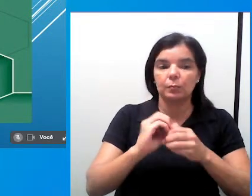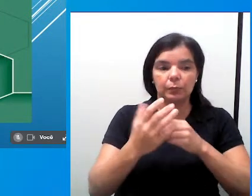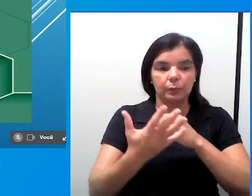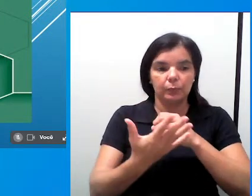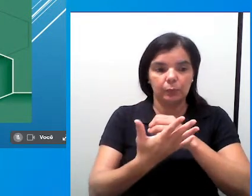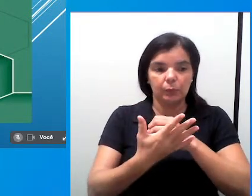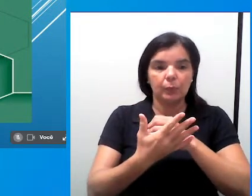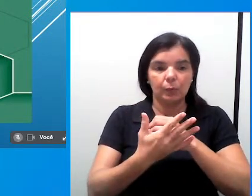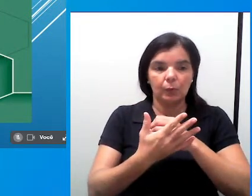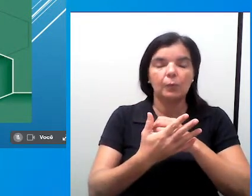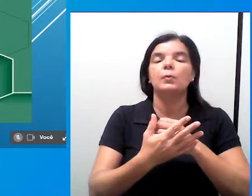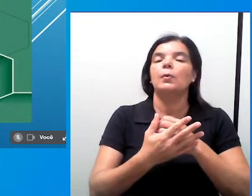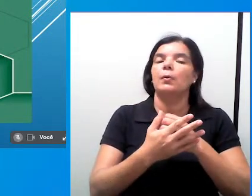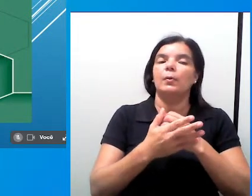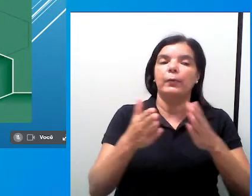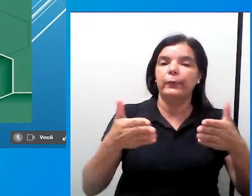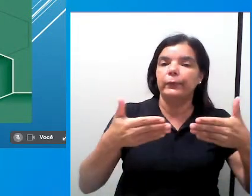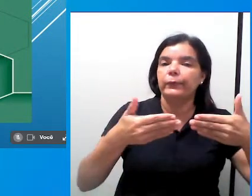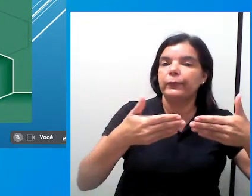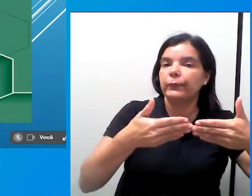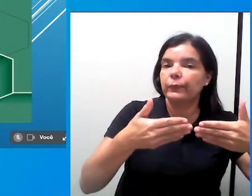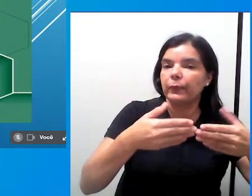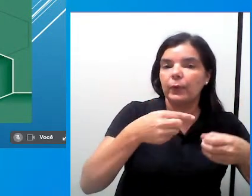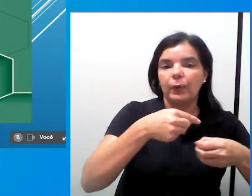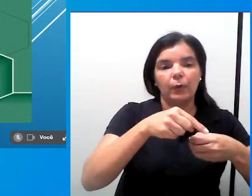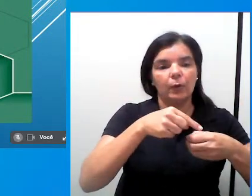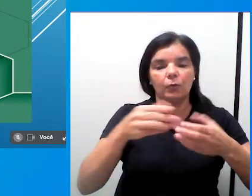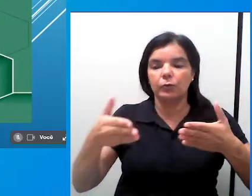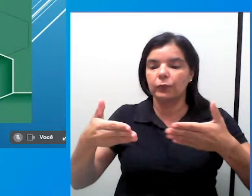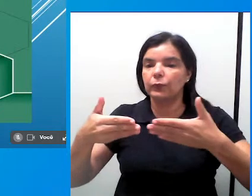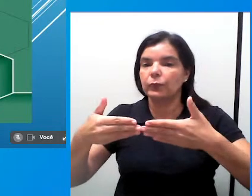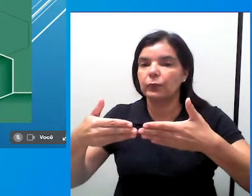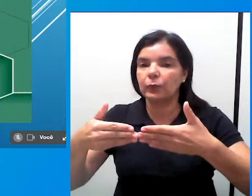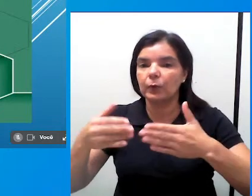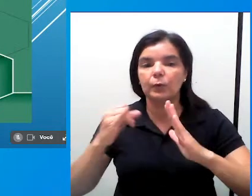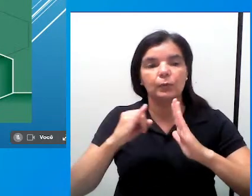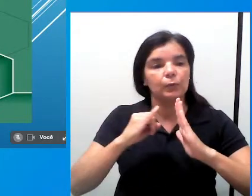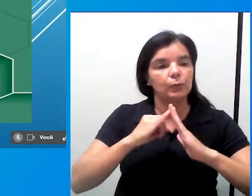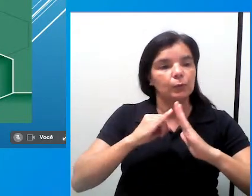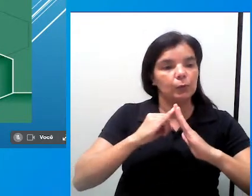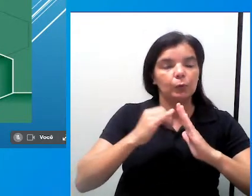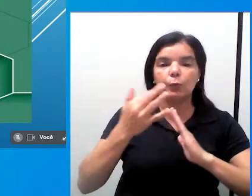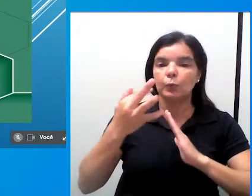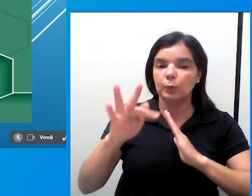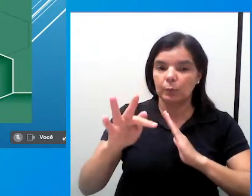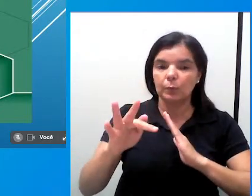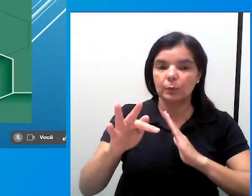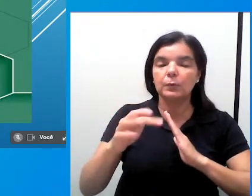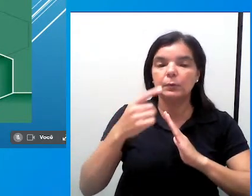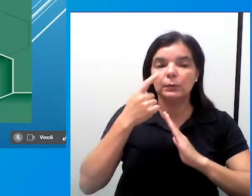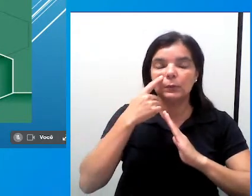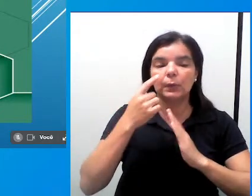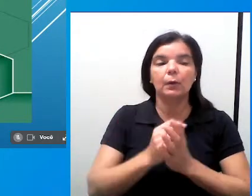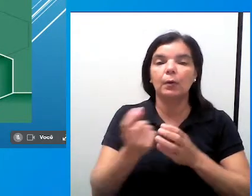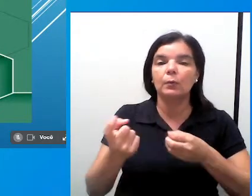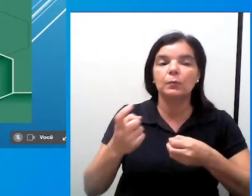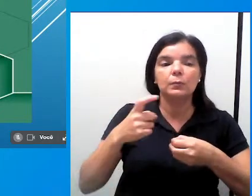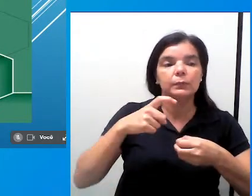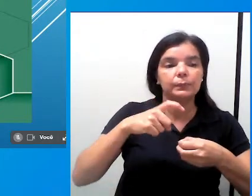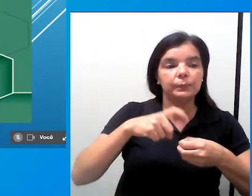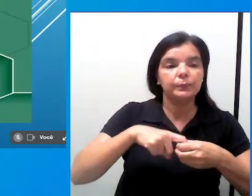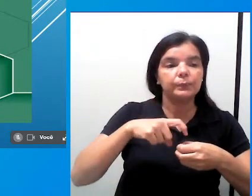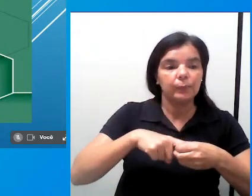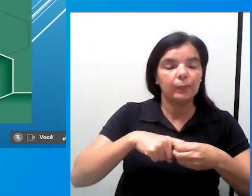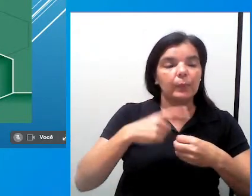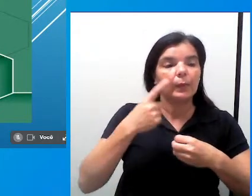fecha todo o município, fecha o Instituto Federal, e nós esboçamos um retorno, a gente pegou todas